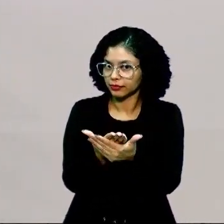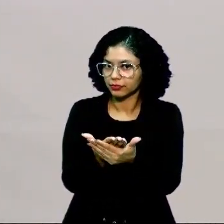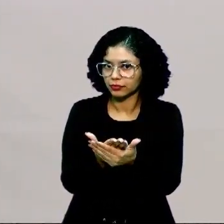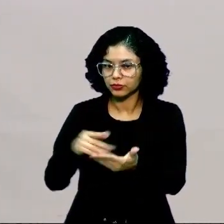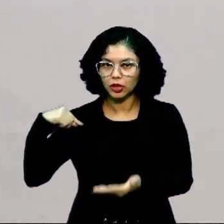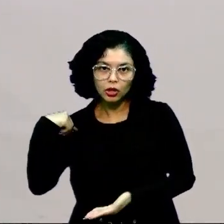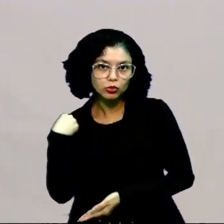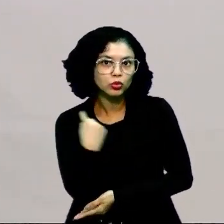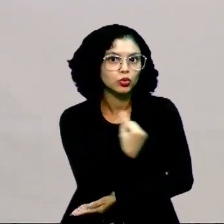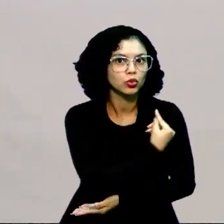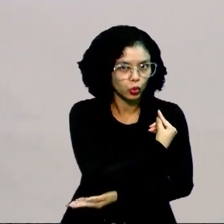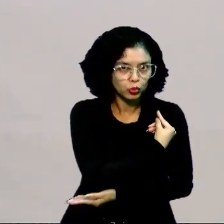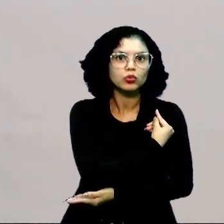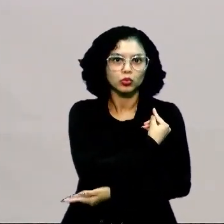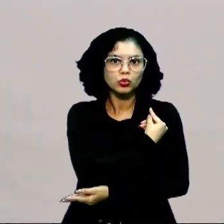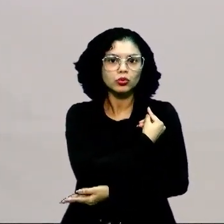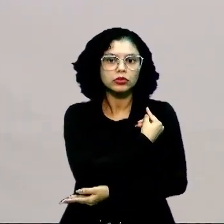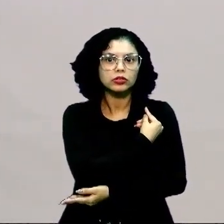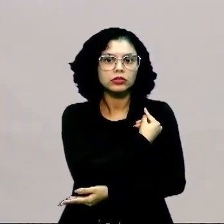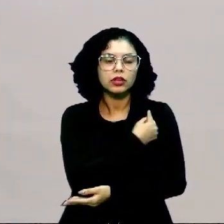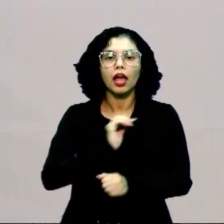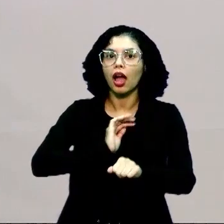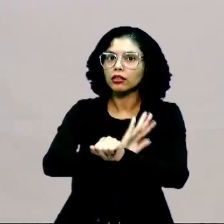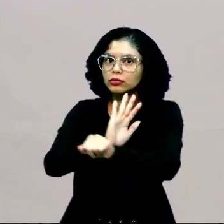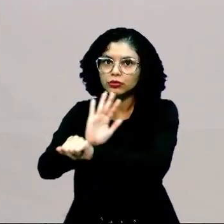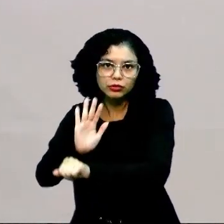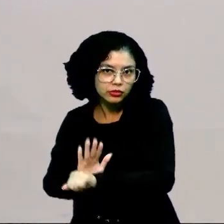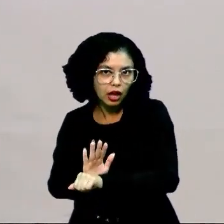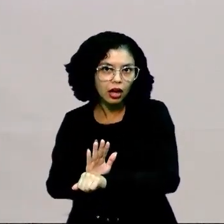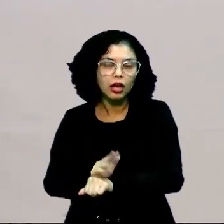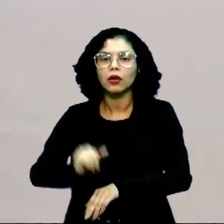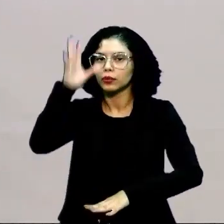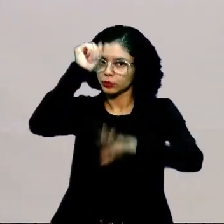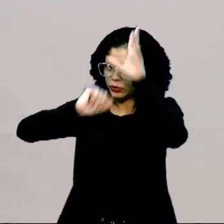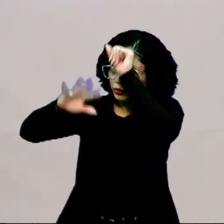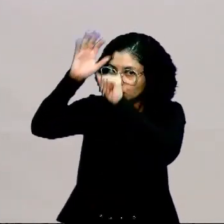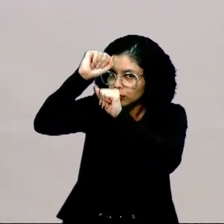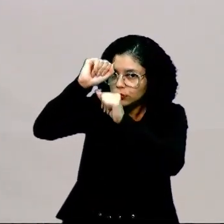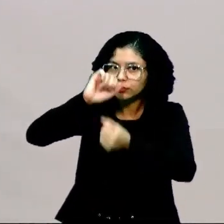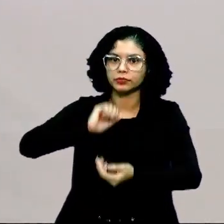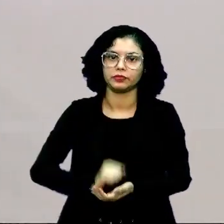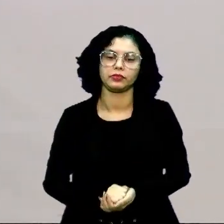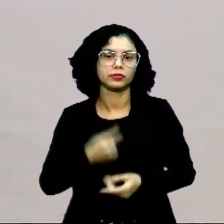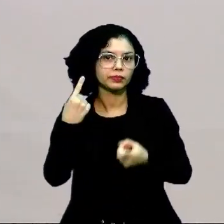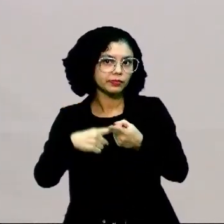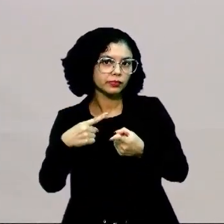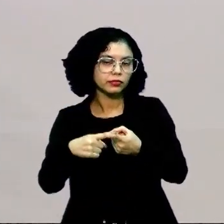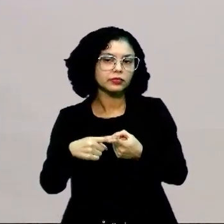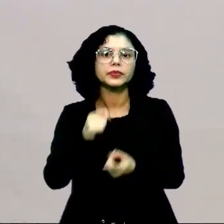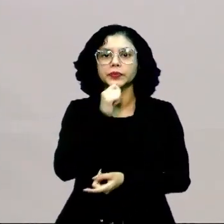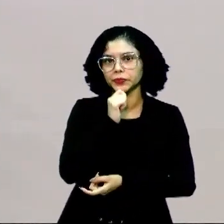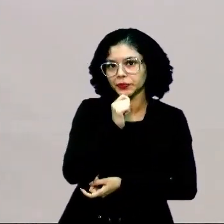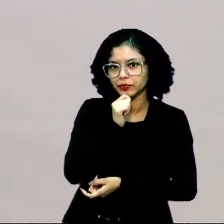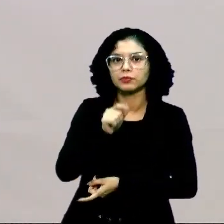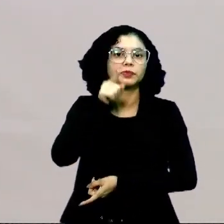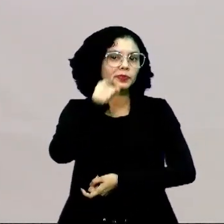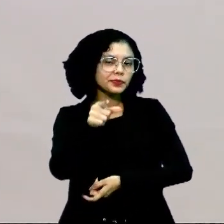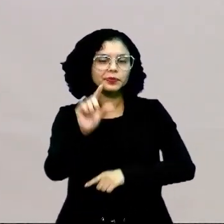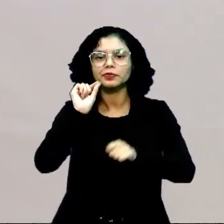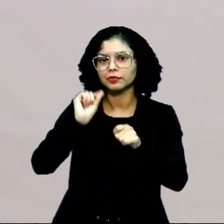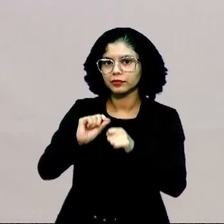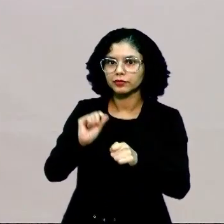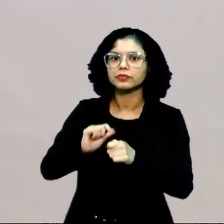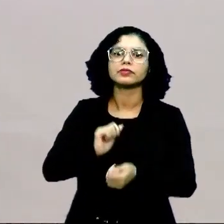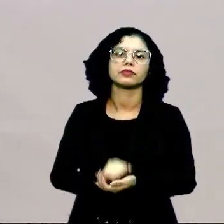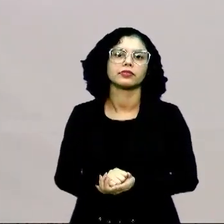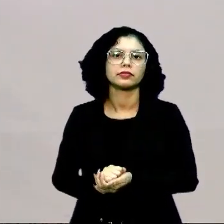que a nossa finalidade é contribuir com o seu aprendizado, porque brevemente você irá realizar